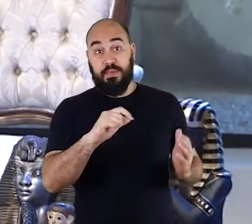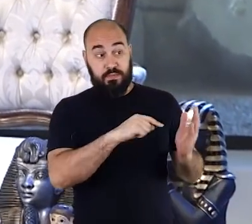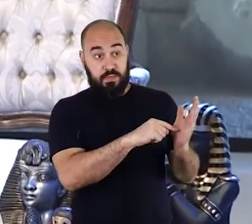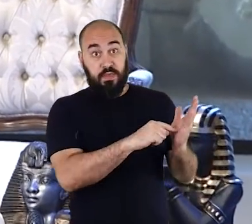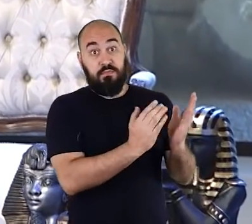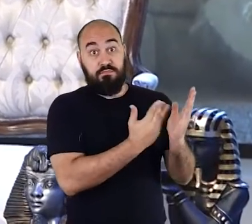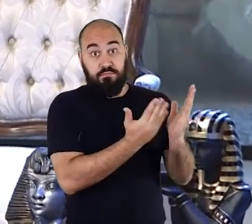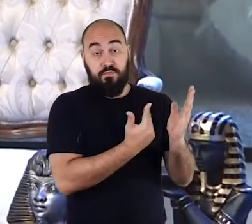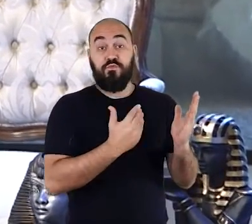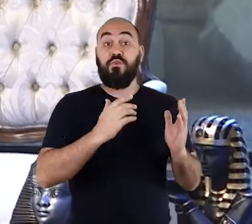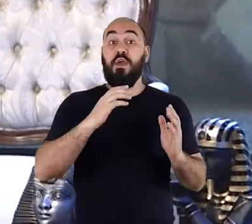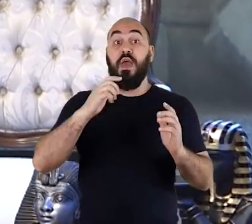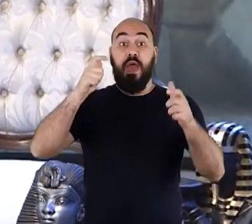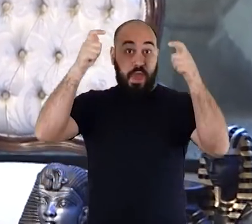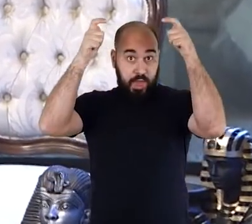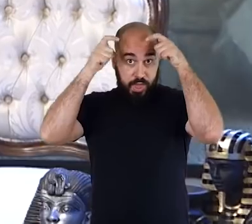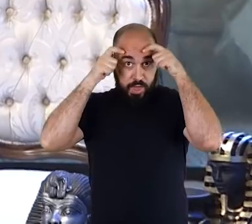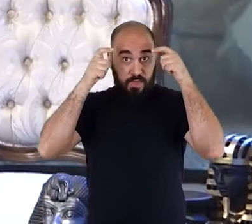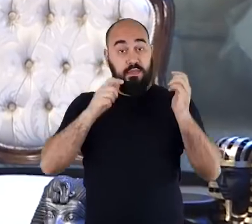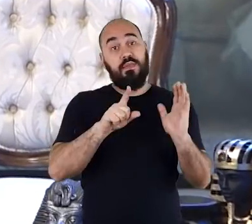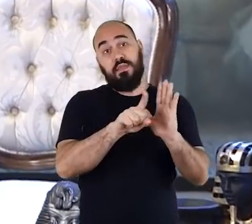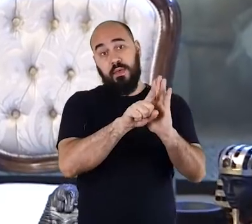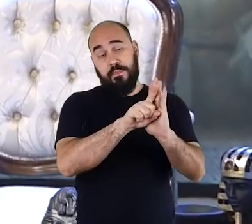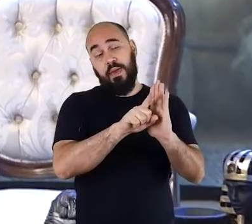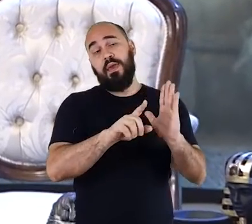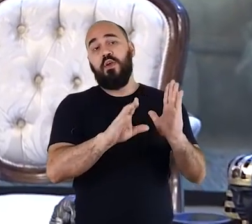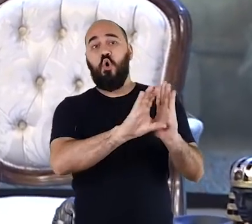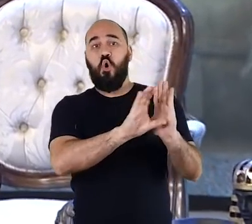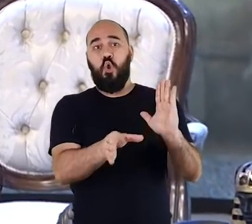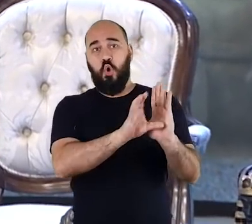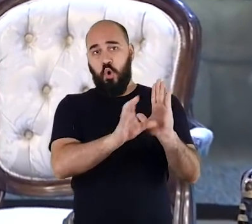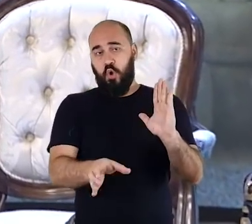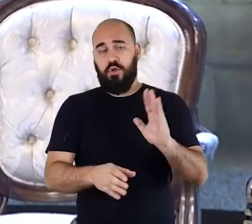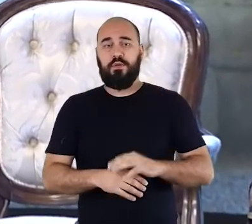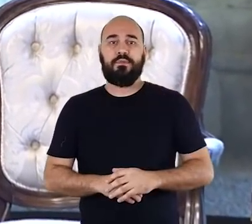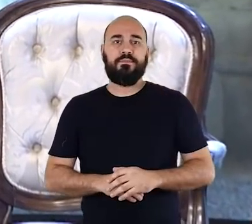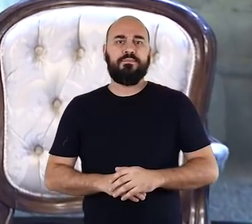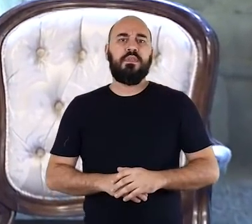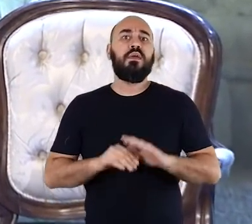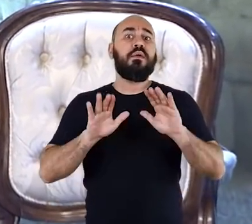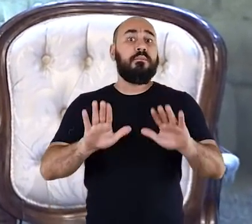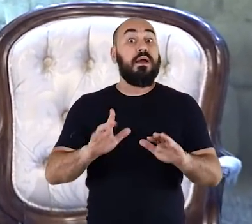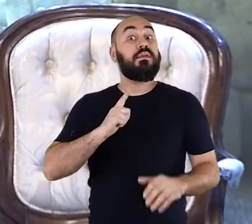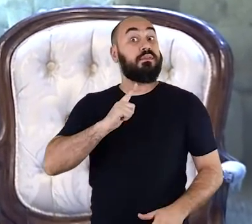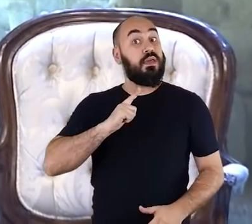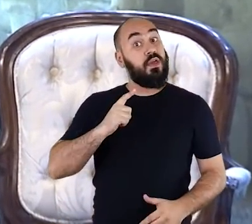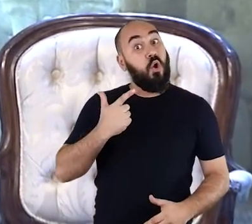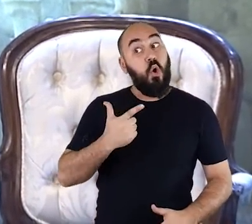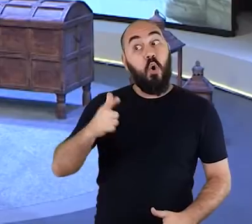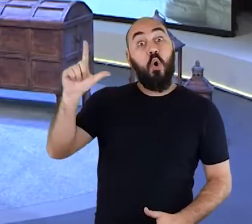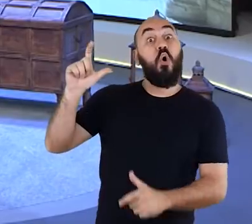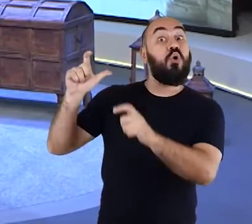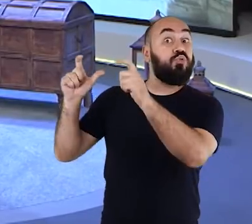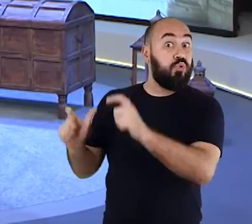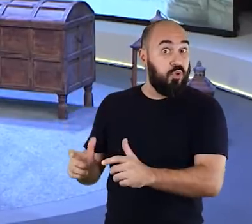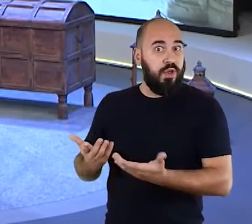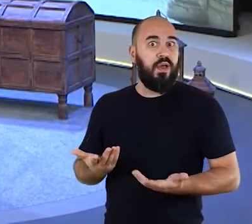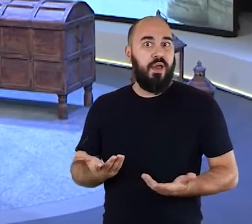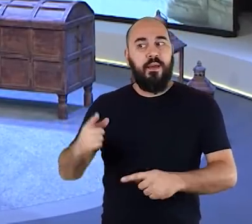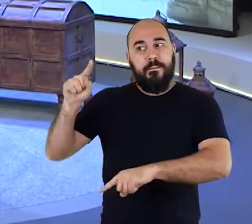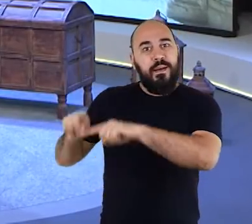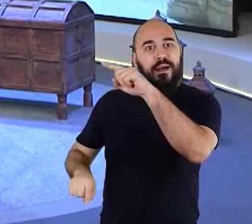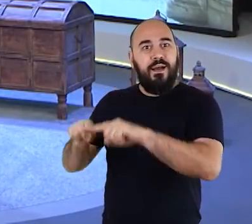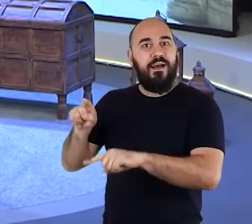livro de Crônicas. Mas agora temos Acabe também mencionado em outra fonte. Essa pedra